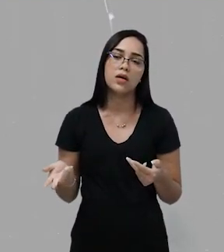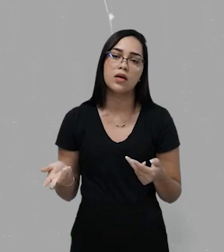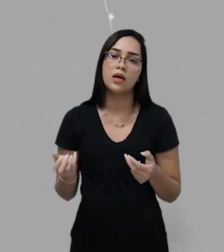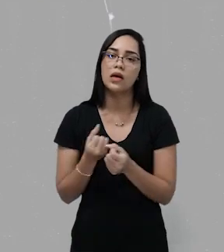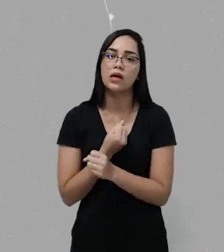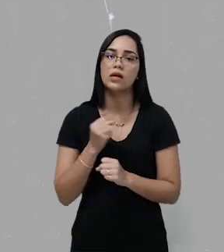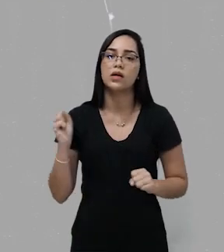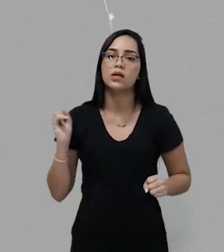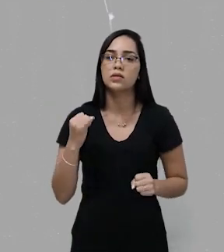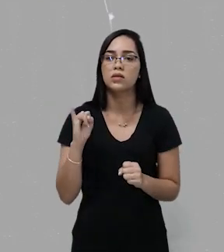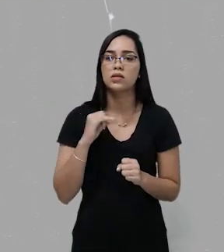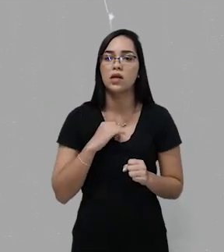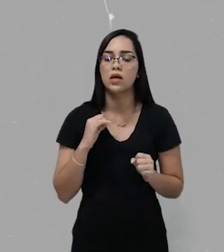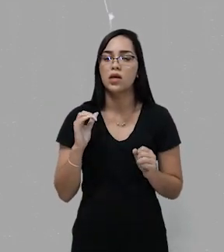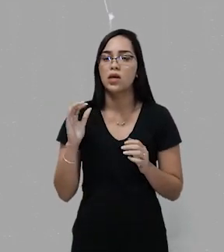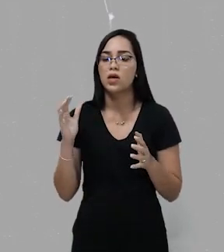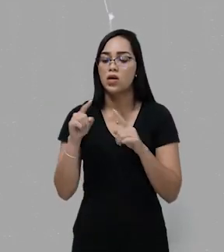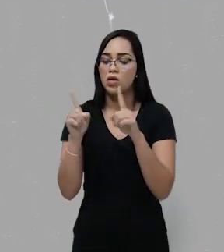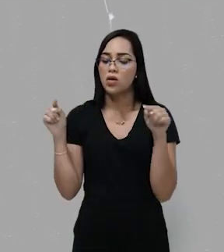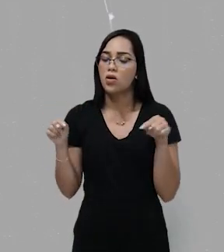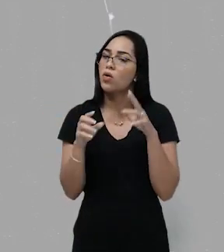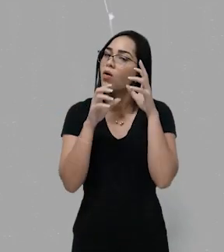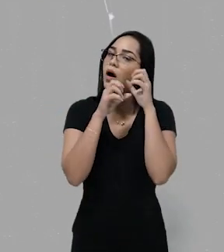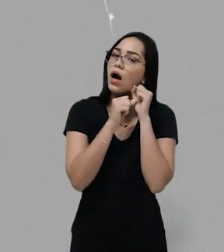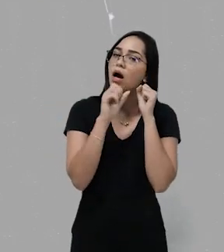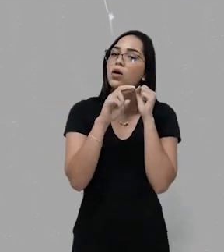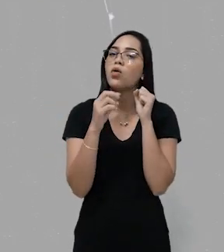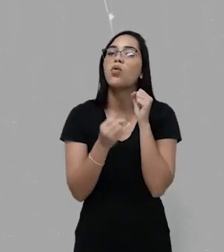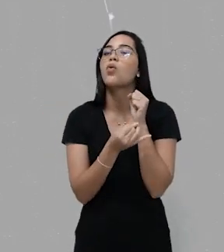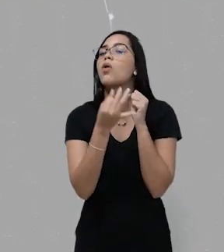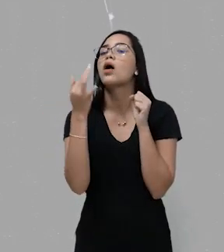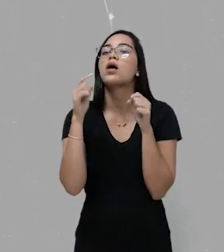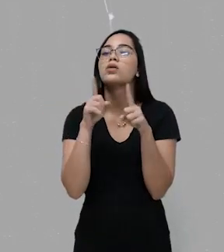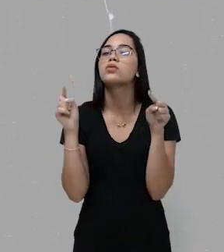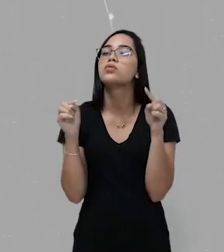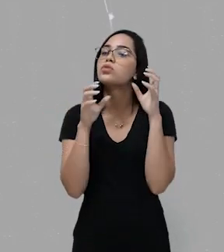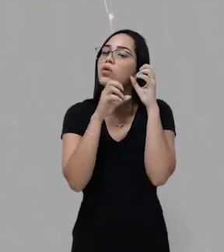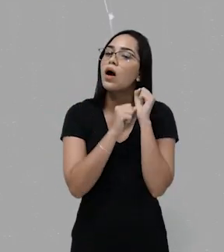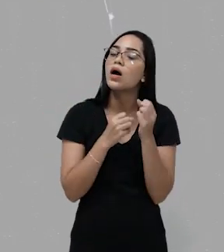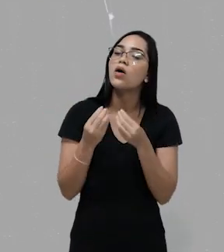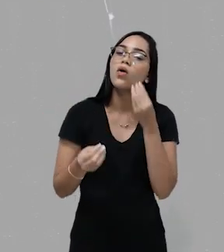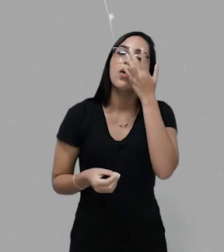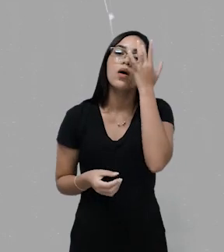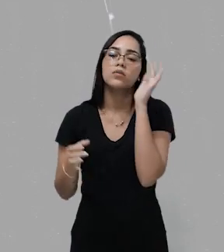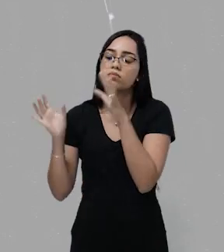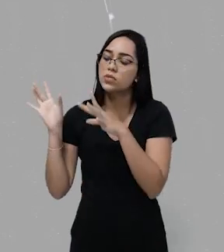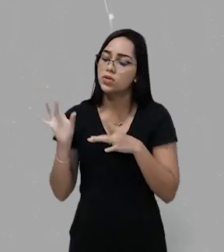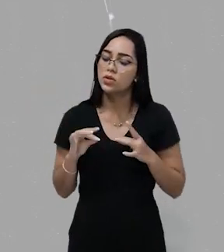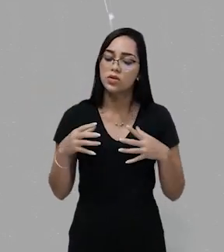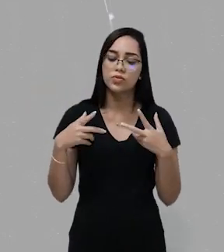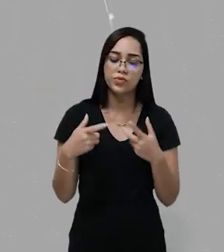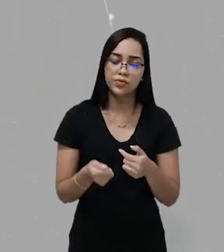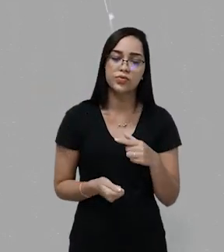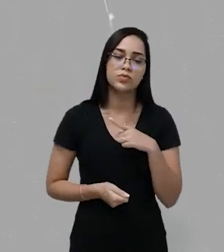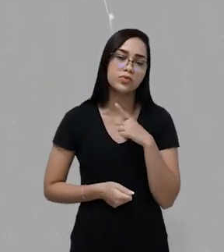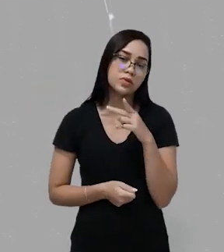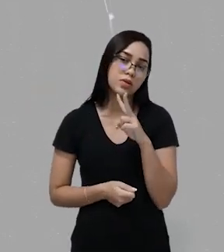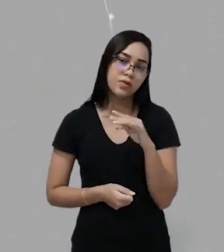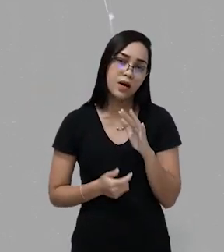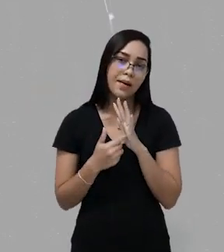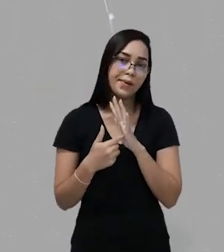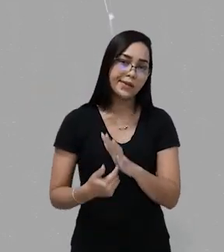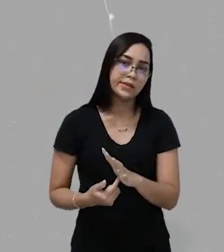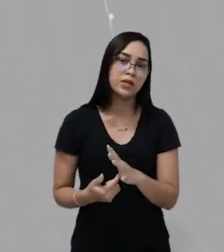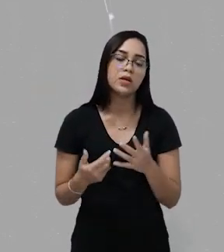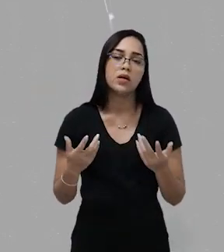é grande, se tem quartos, se tem quantos quartos, como são as personagens. Então, tudo isso aí vai